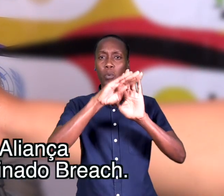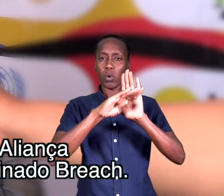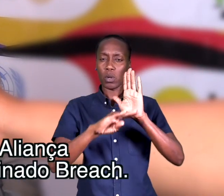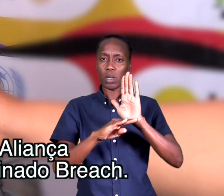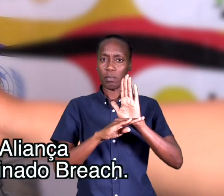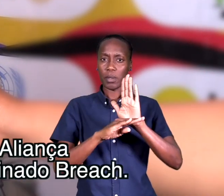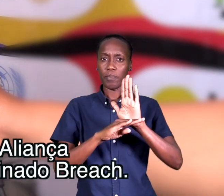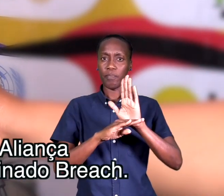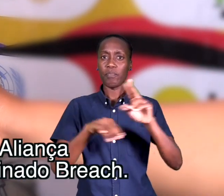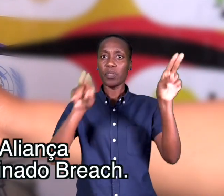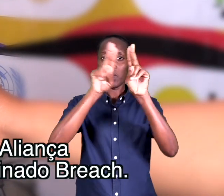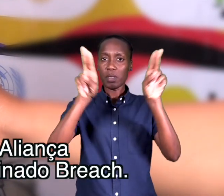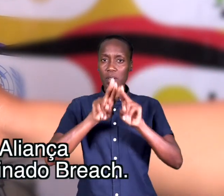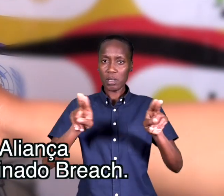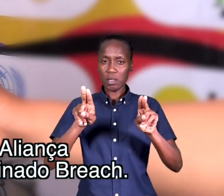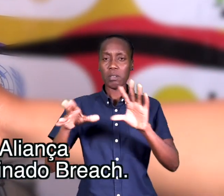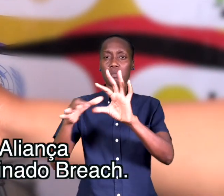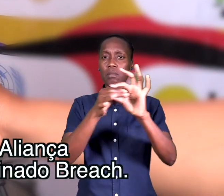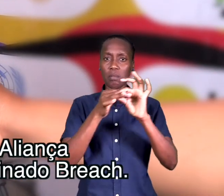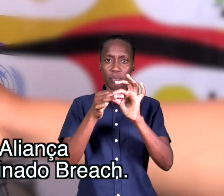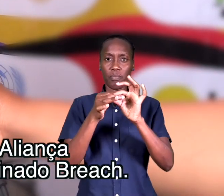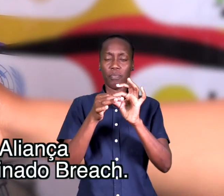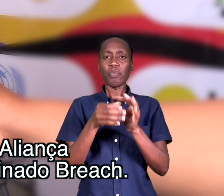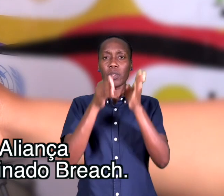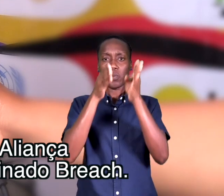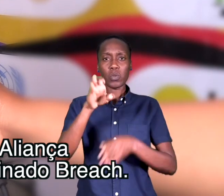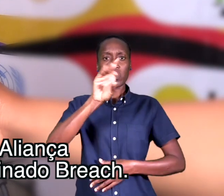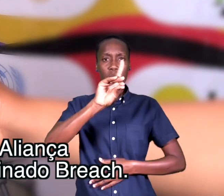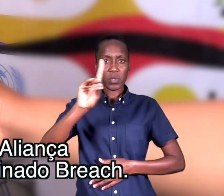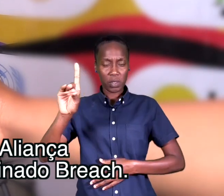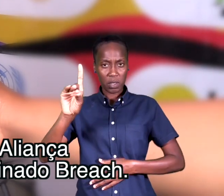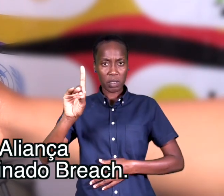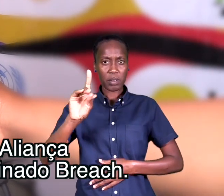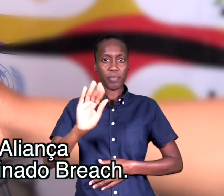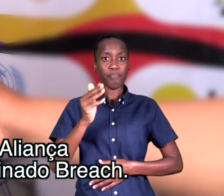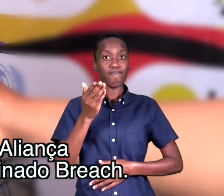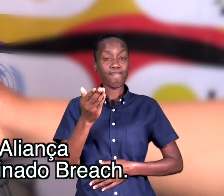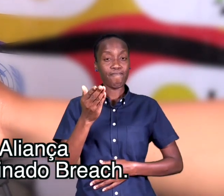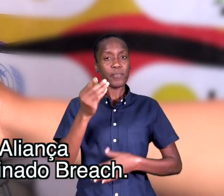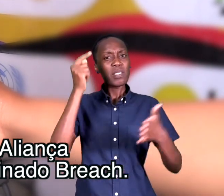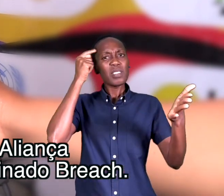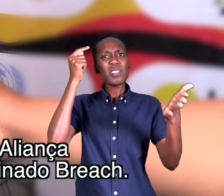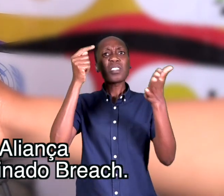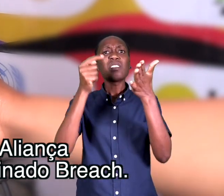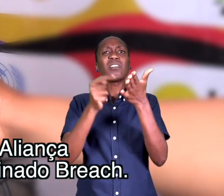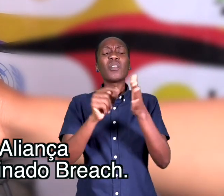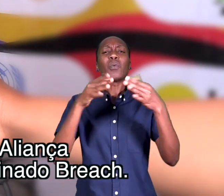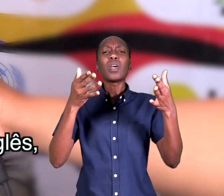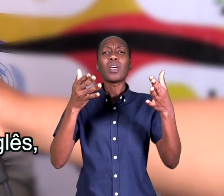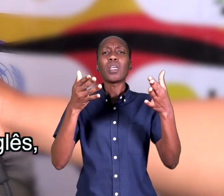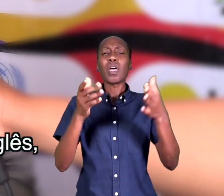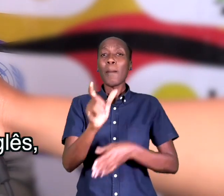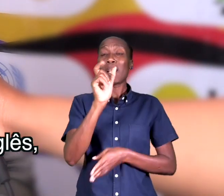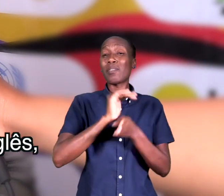em torno de um programa da Aliança Internacional da Deficiência, denominado